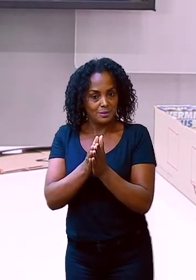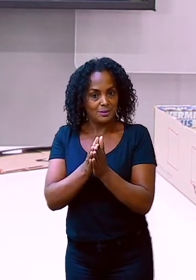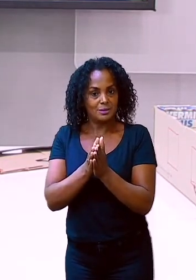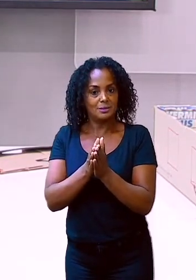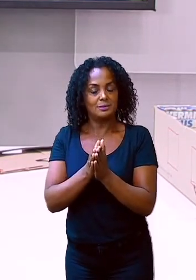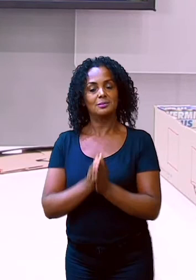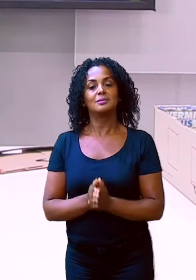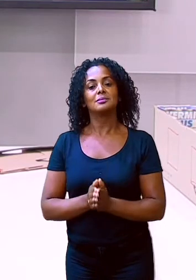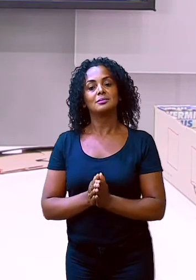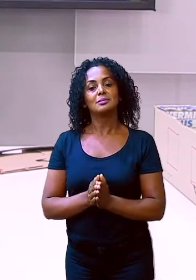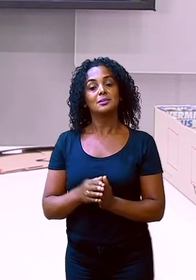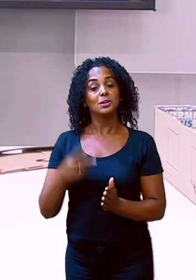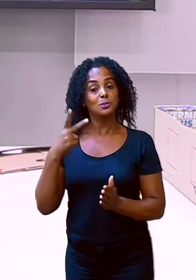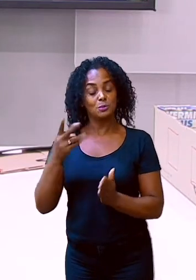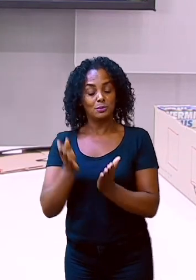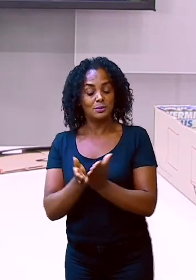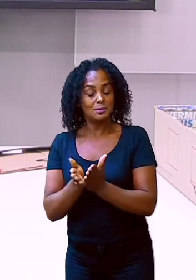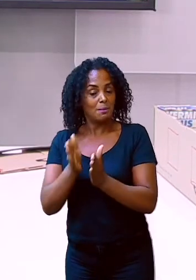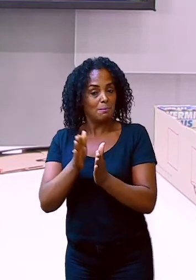Uma,